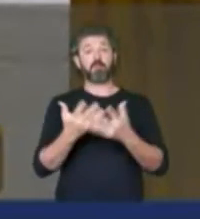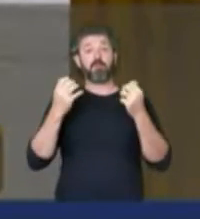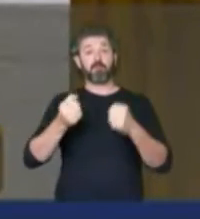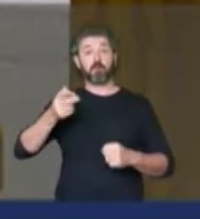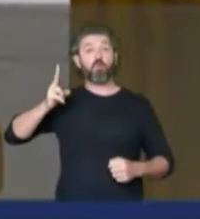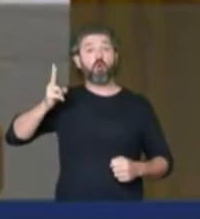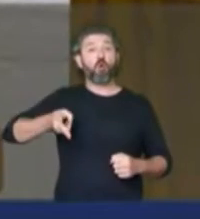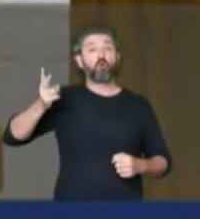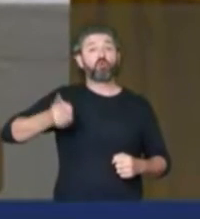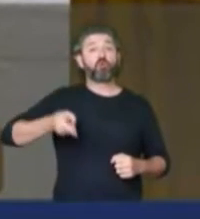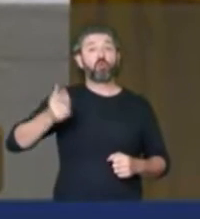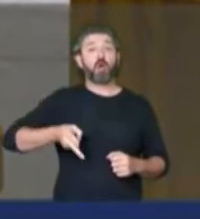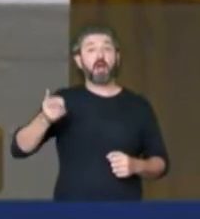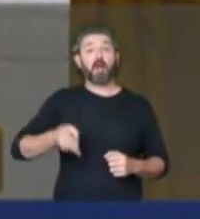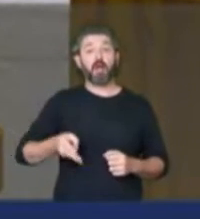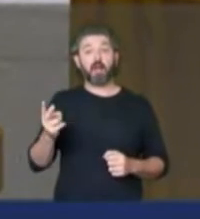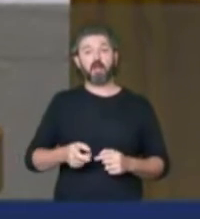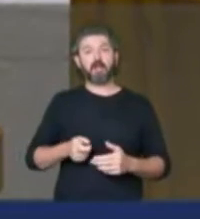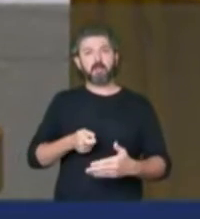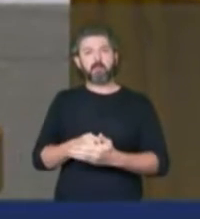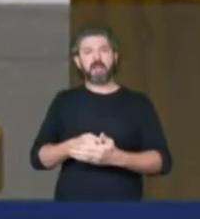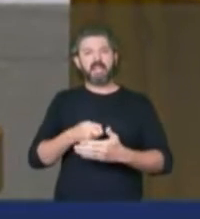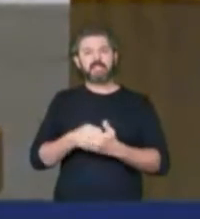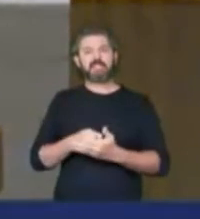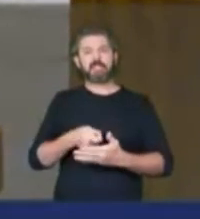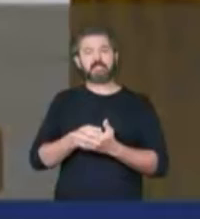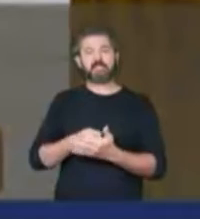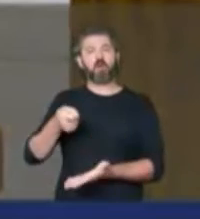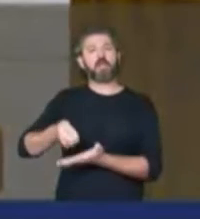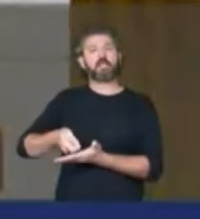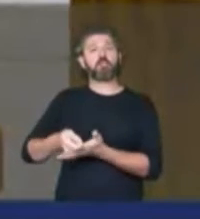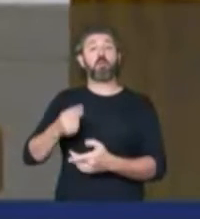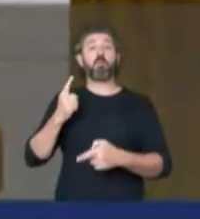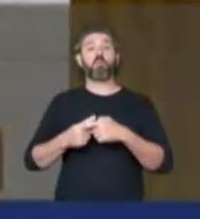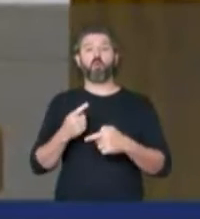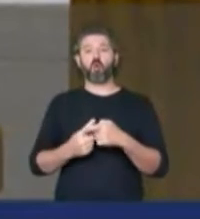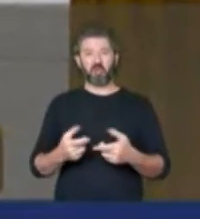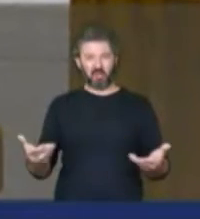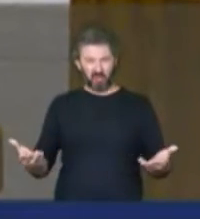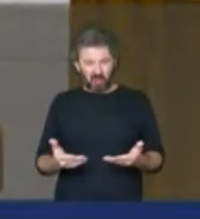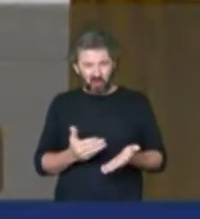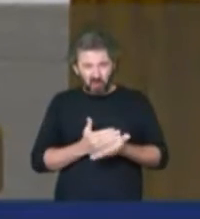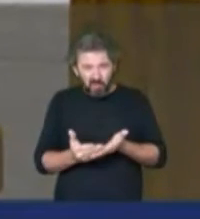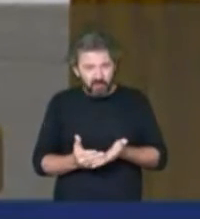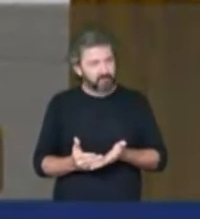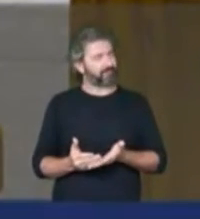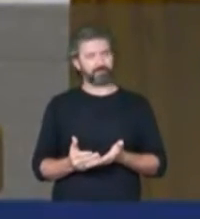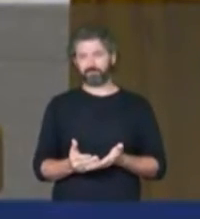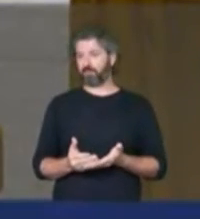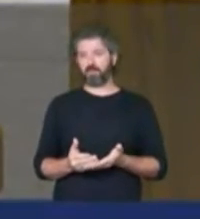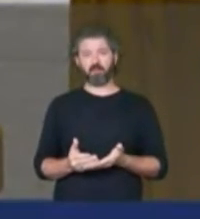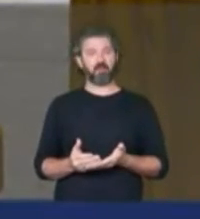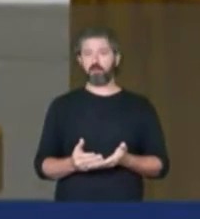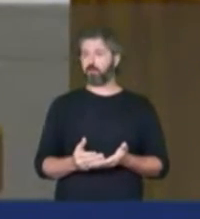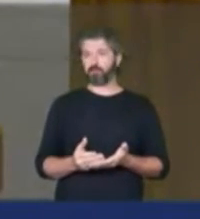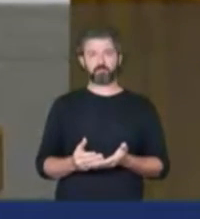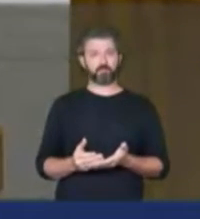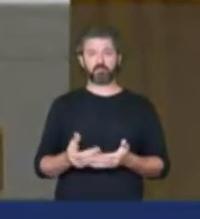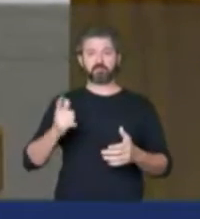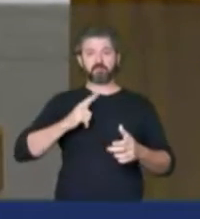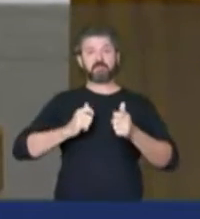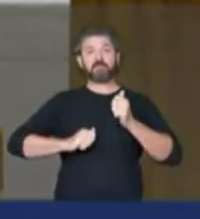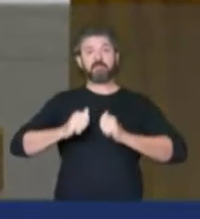vamos seguir fazendo essa pressão e essa exigência, porque não é de hoje que há